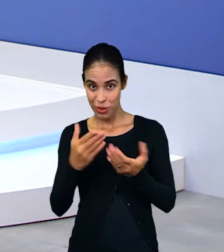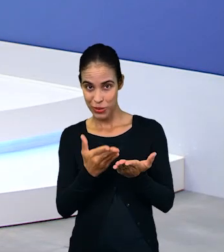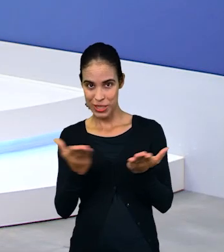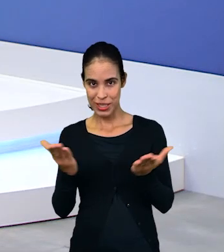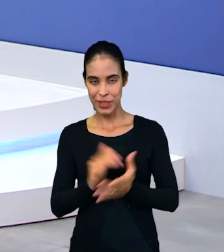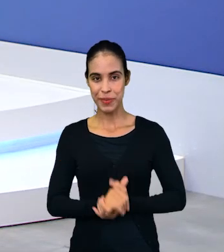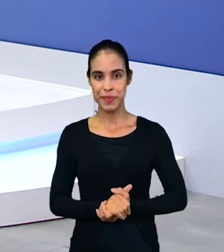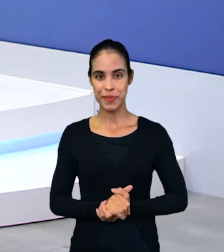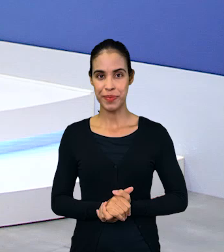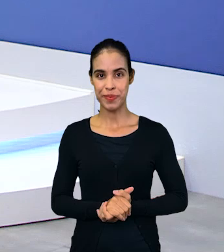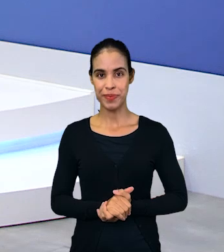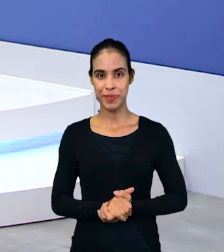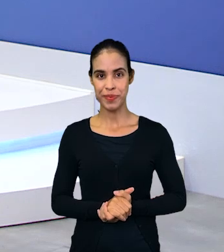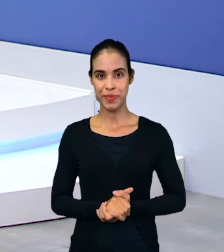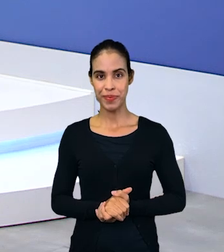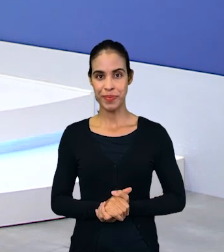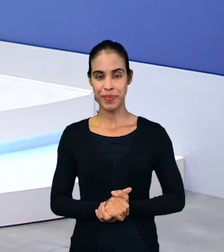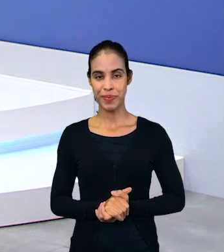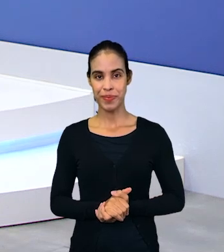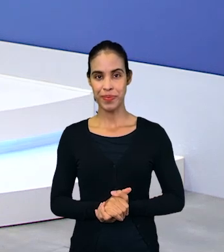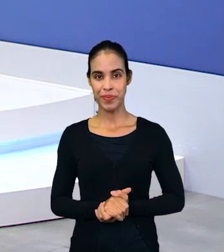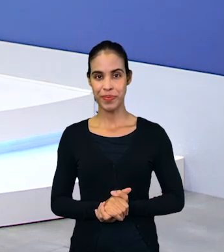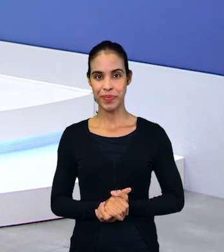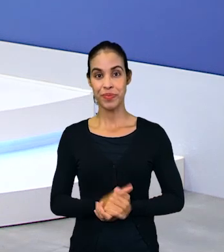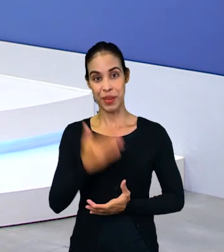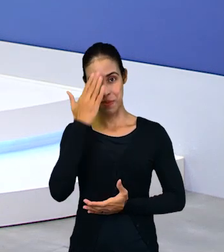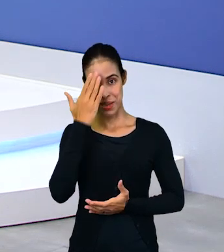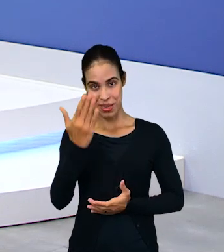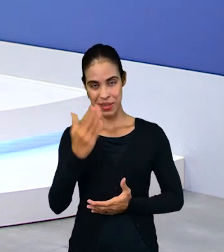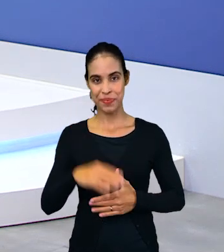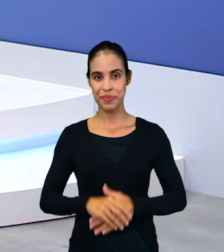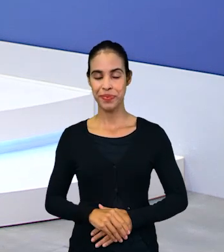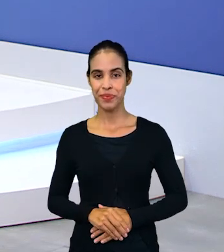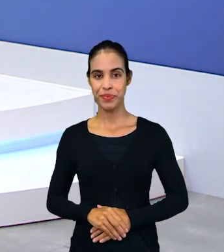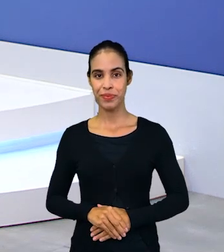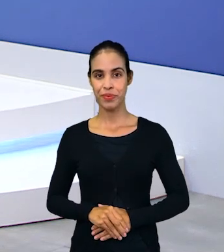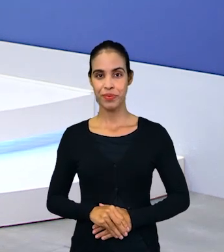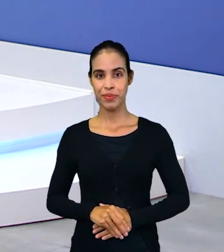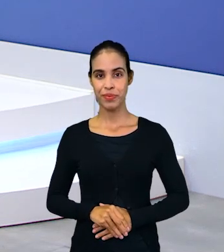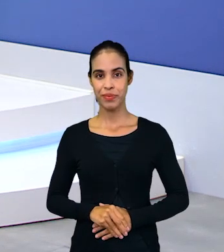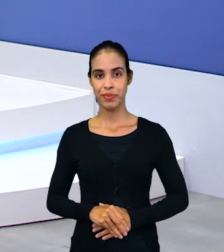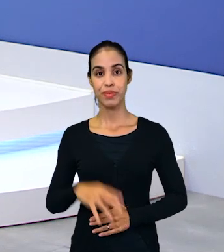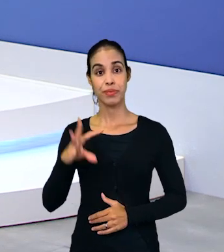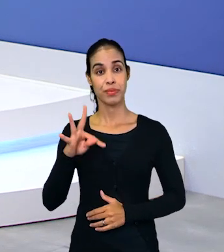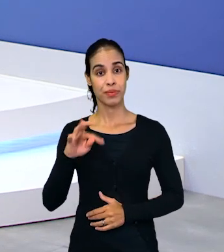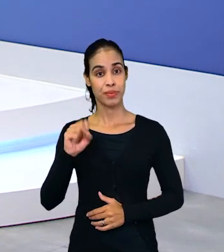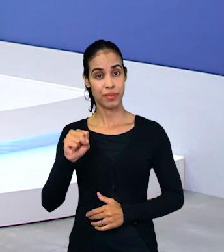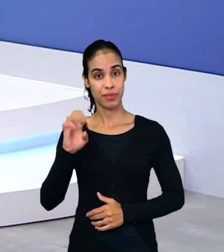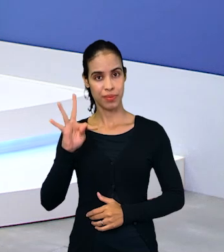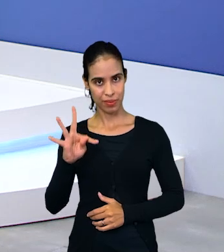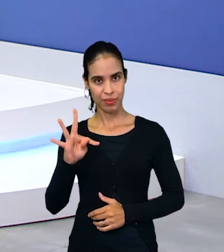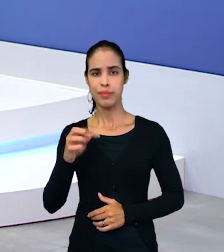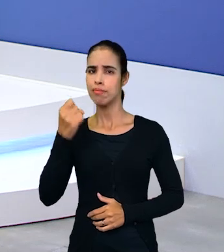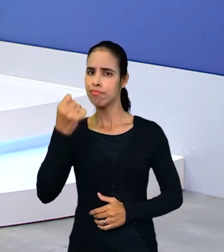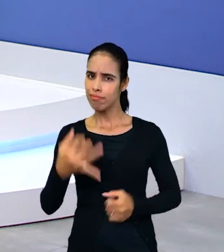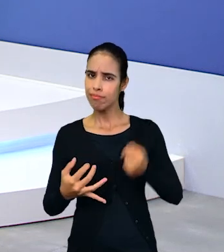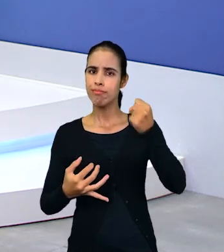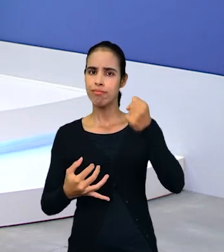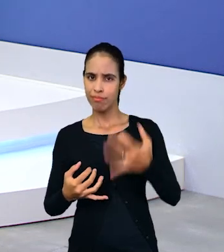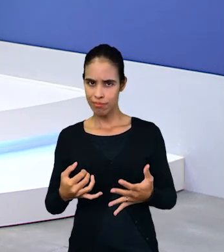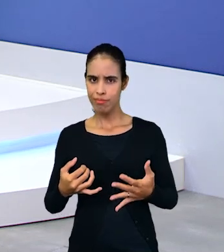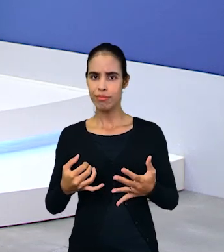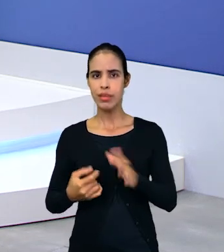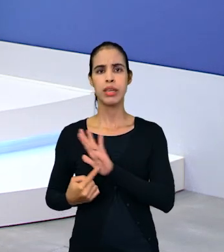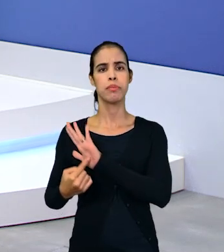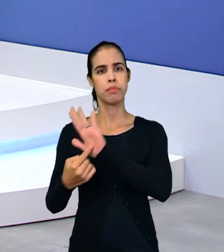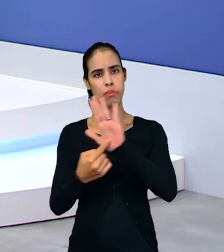Anderson, volto com vocês aí no estúdio. Obrigado, Larice. Muito obrigada, Larice. Até a próxima. O TST segue contando